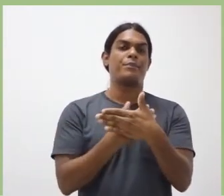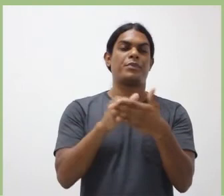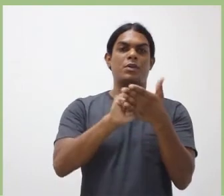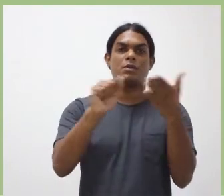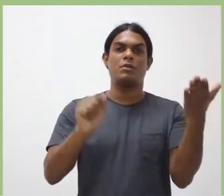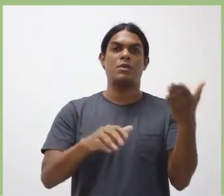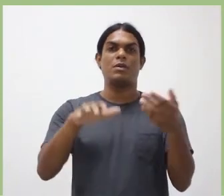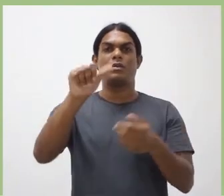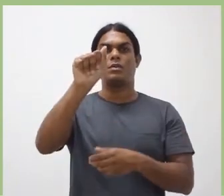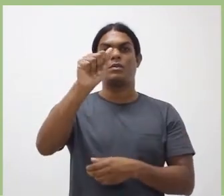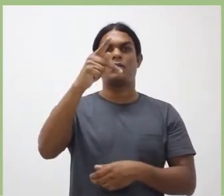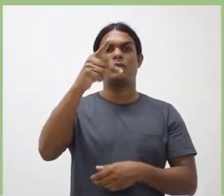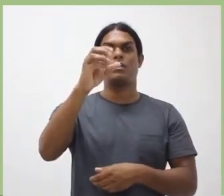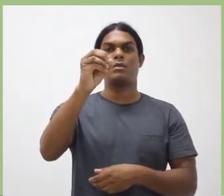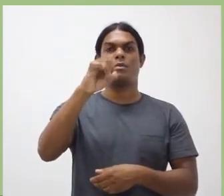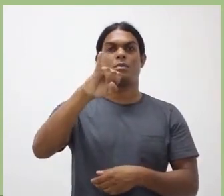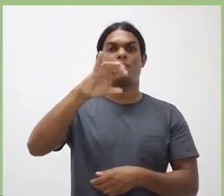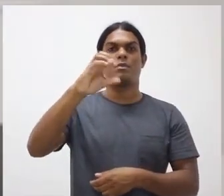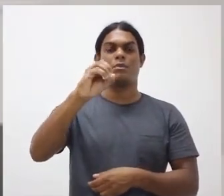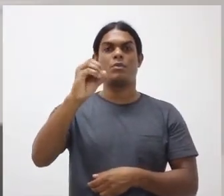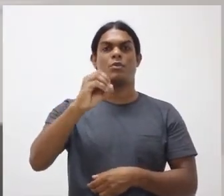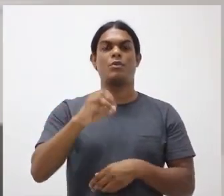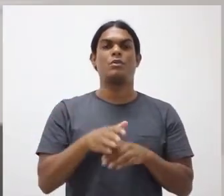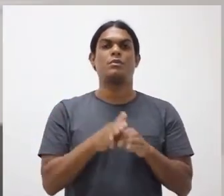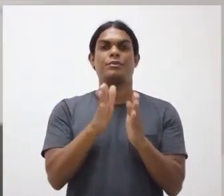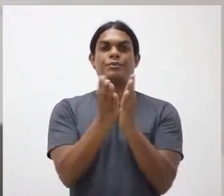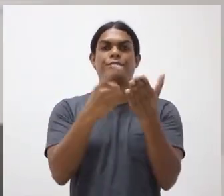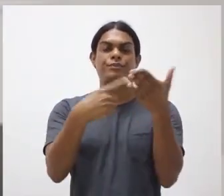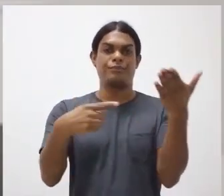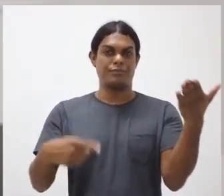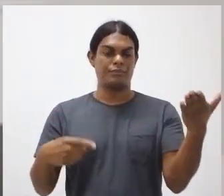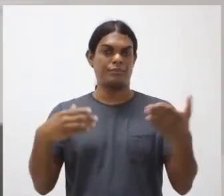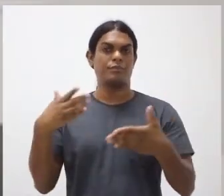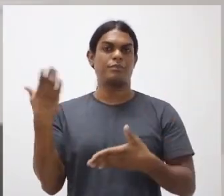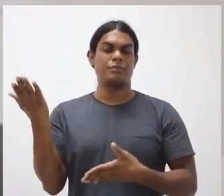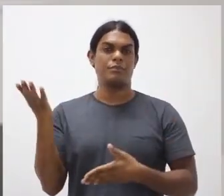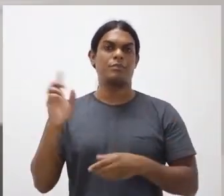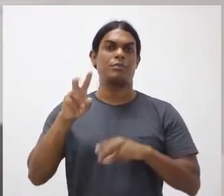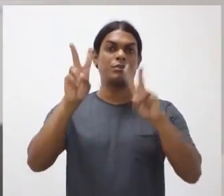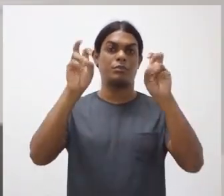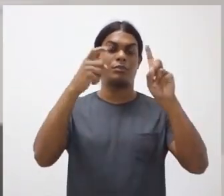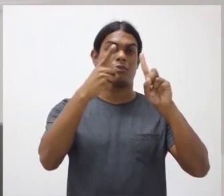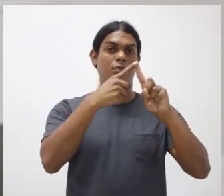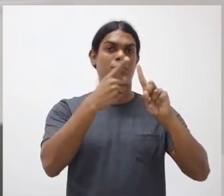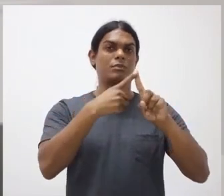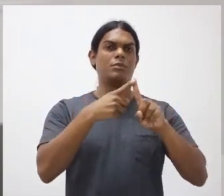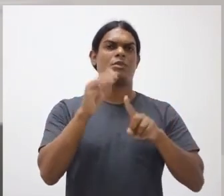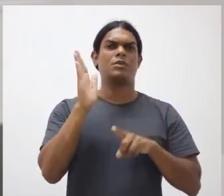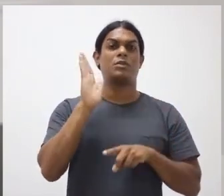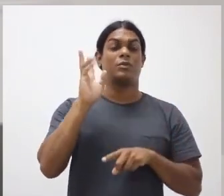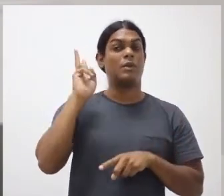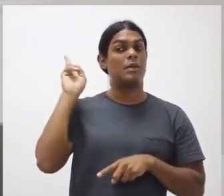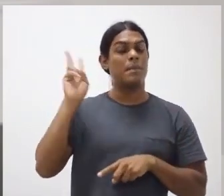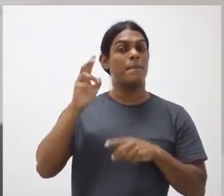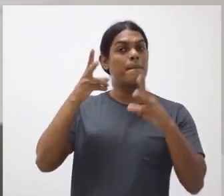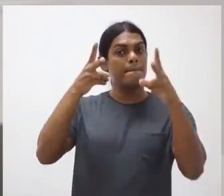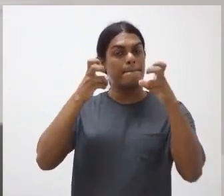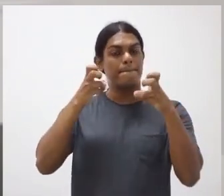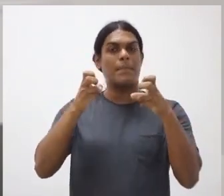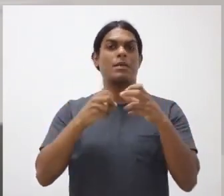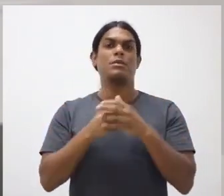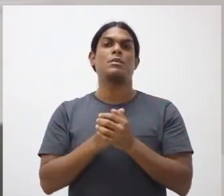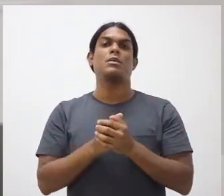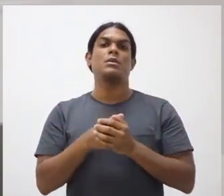apoio. No caderno de estudos, logo na primeira competência, que é a que estamos estudando agora, vocês vão ver